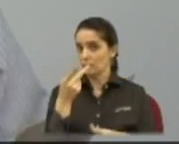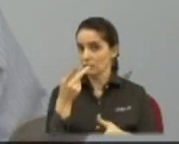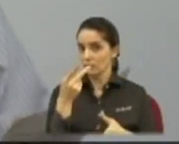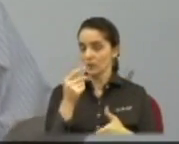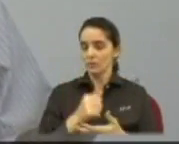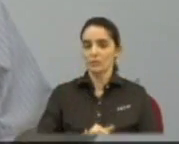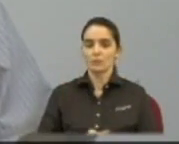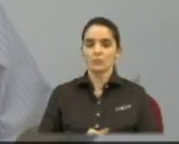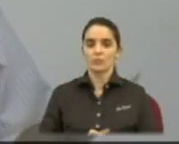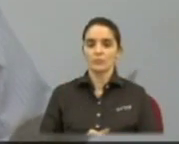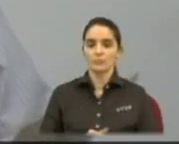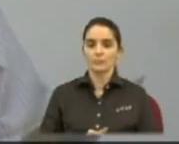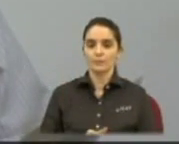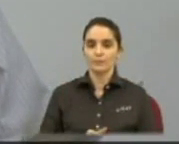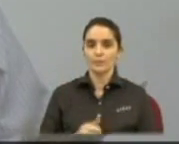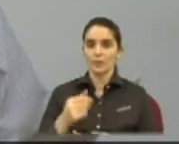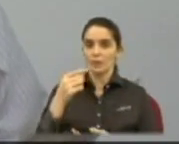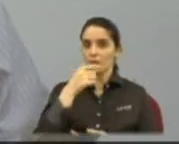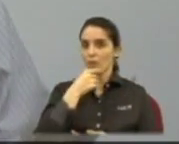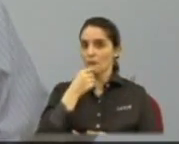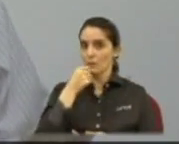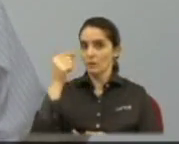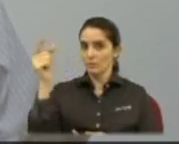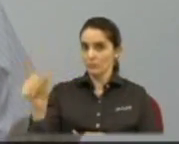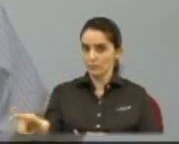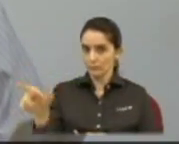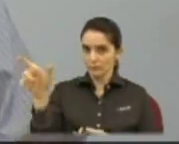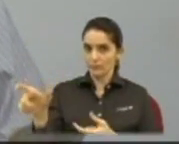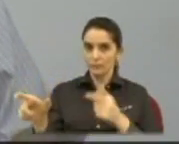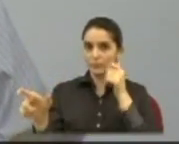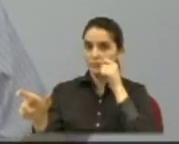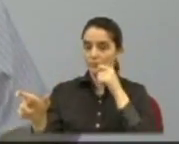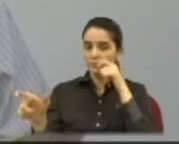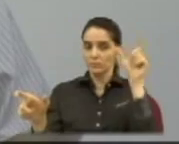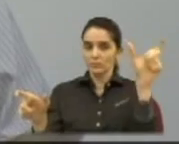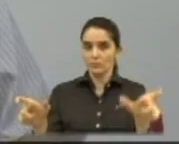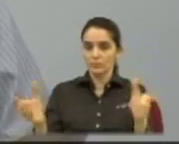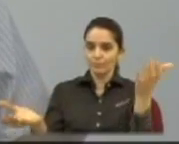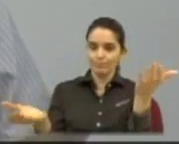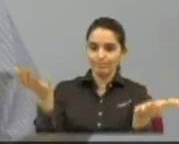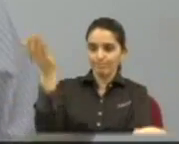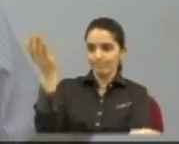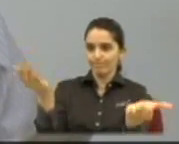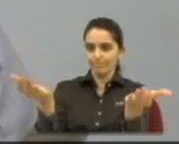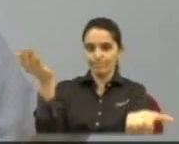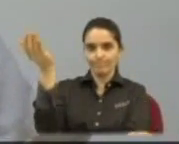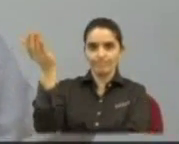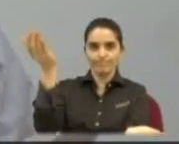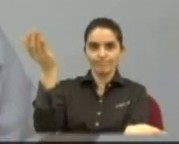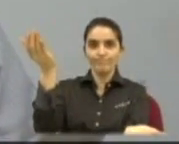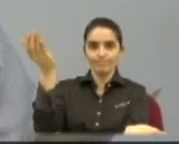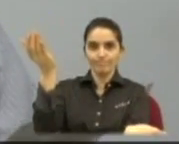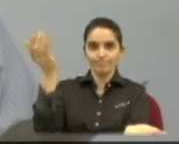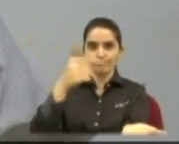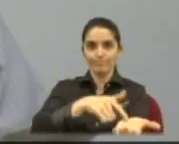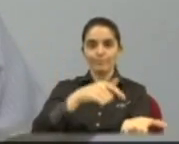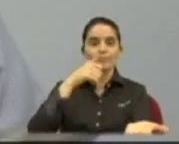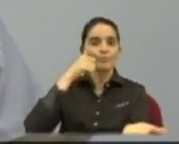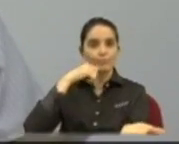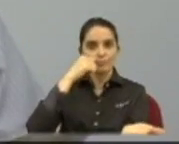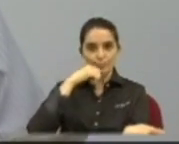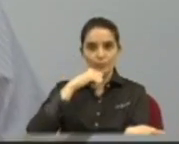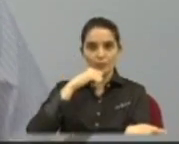falando da desigualdade. Apesar de ter 51% de mulheres no nosso país, as mulheres ainda são